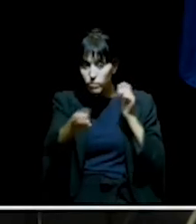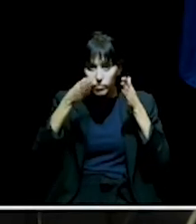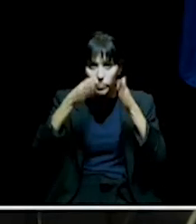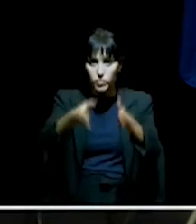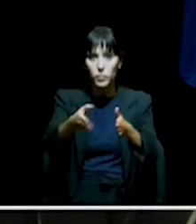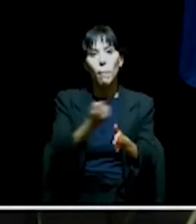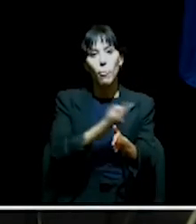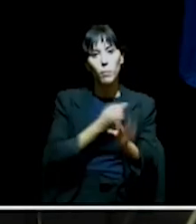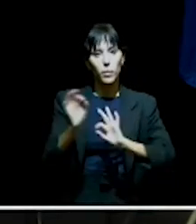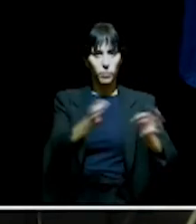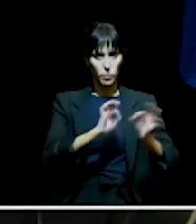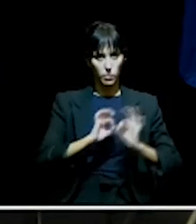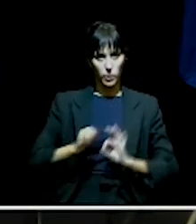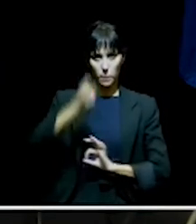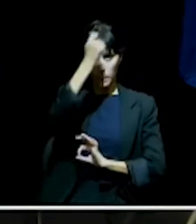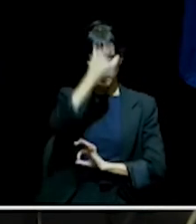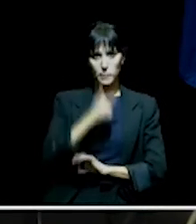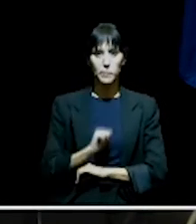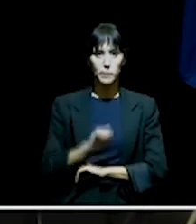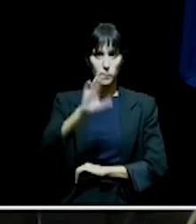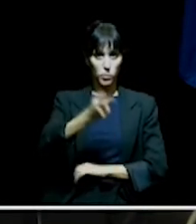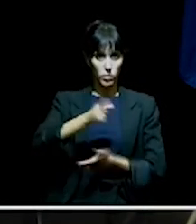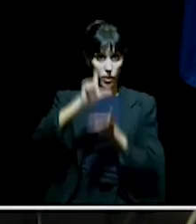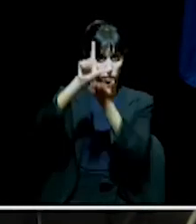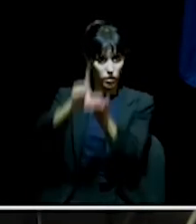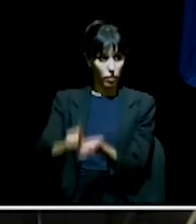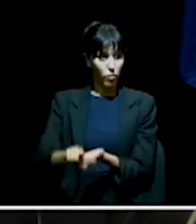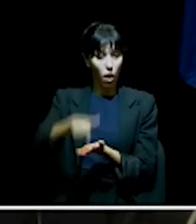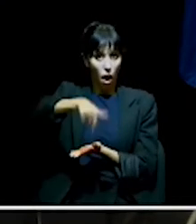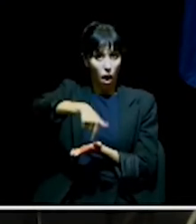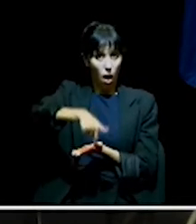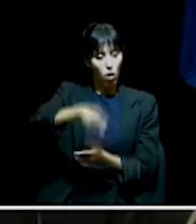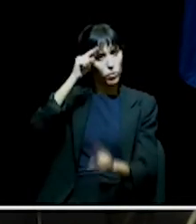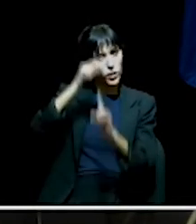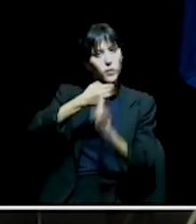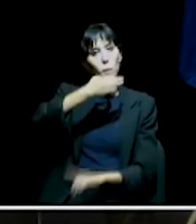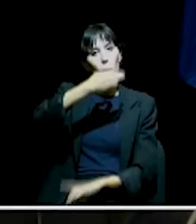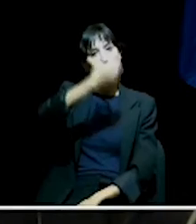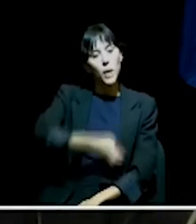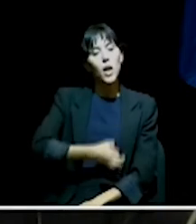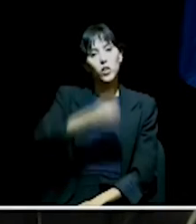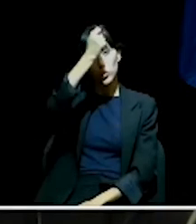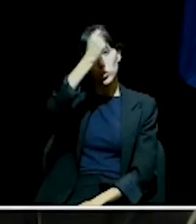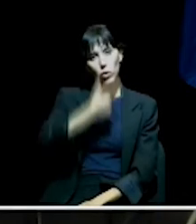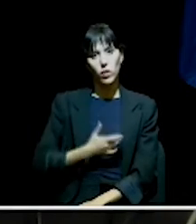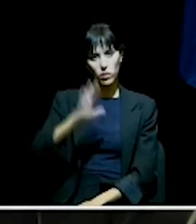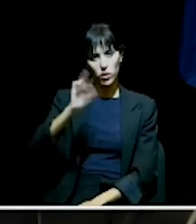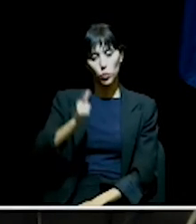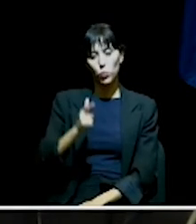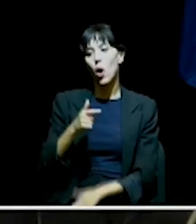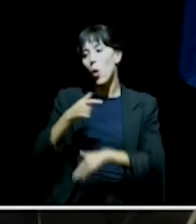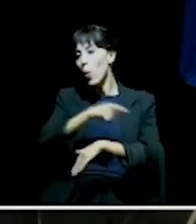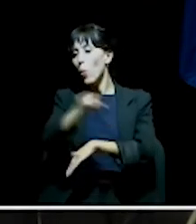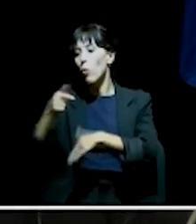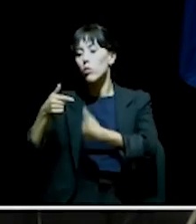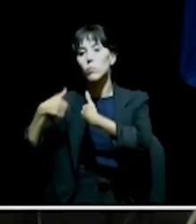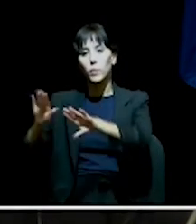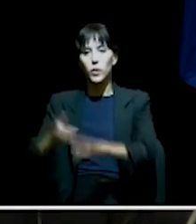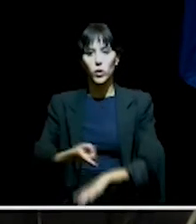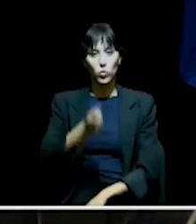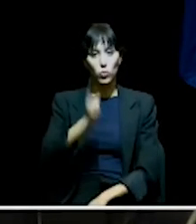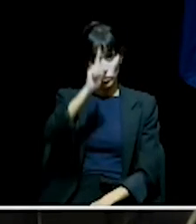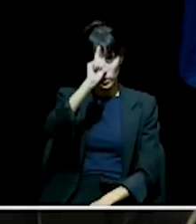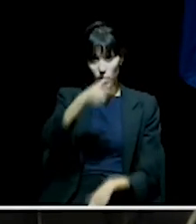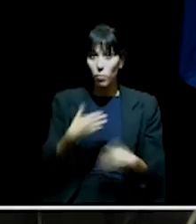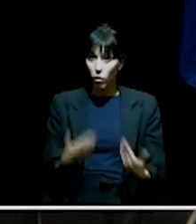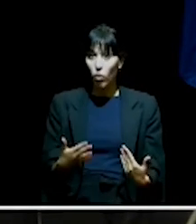para escrever a história conjunta de Lisboa. O livro está aqui para isso e para garantir que esta história de Lisboa não deixa ninguém para trás. Mas, por enquanto, sabemos que o